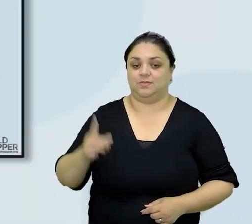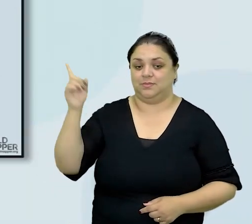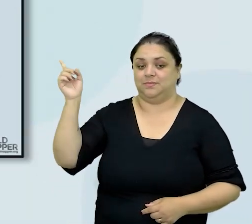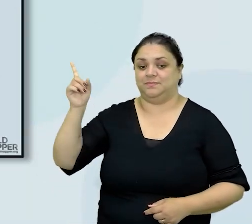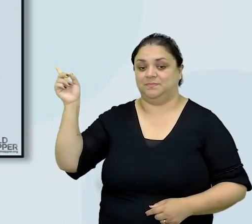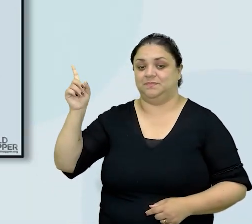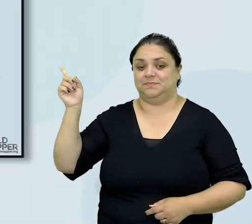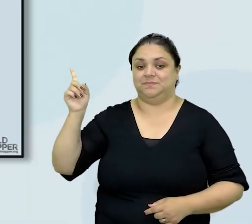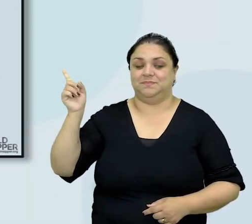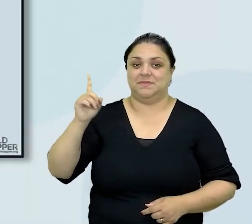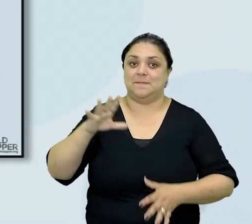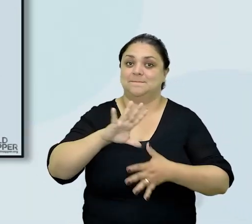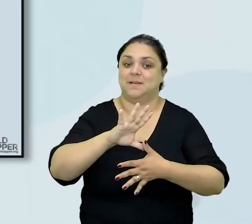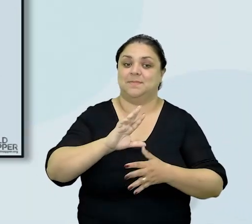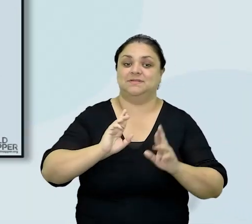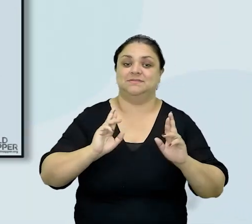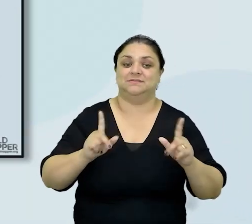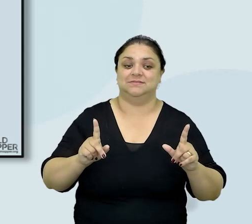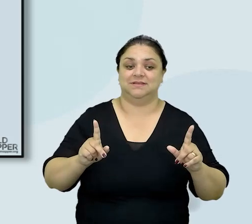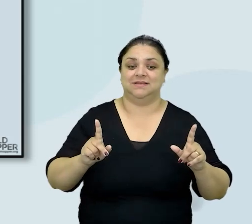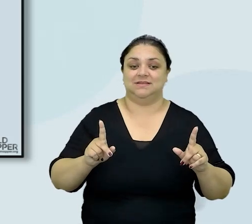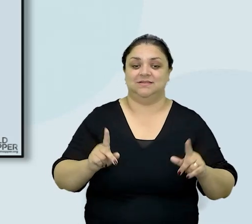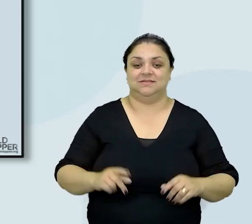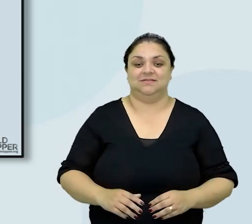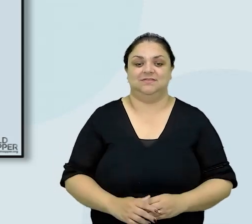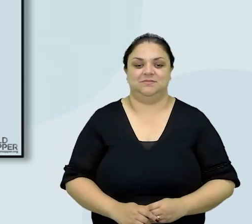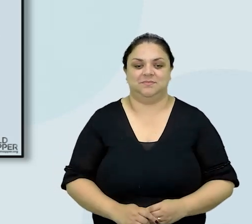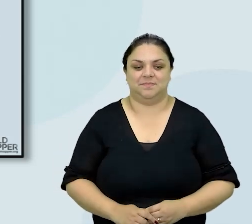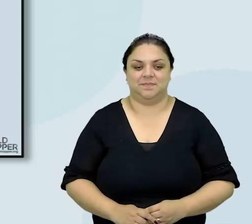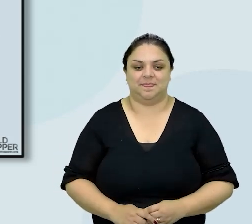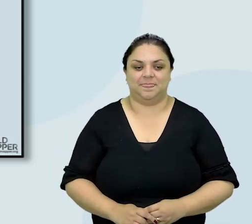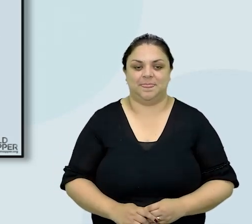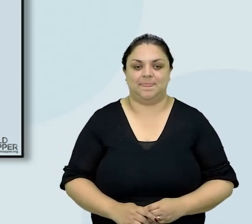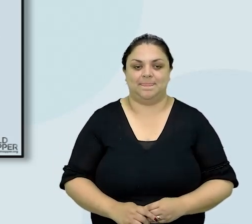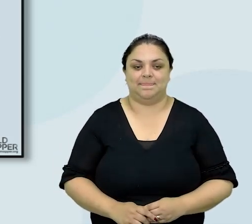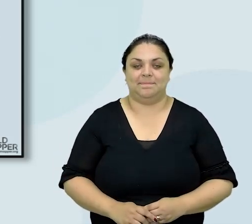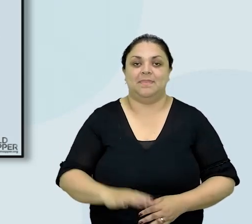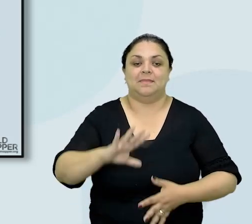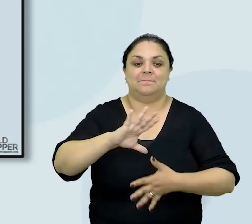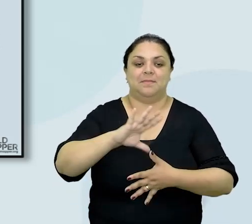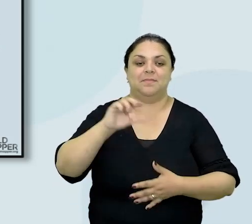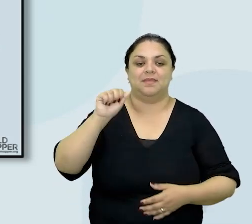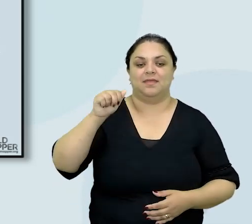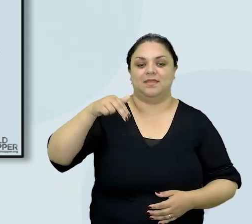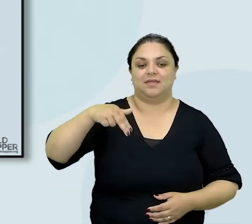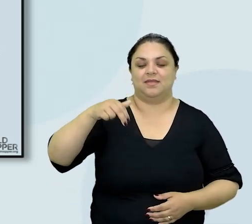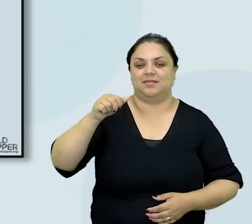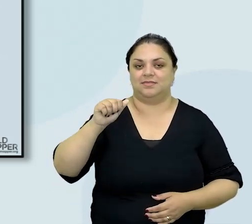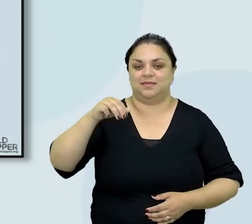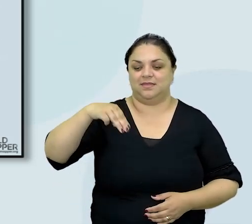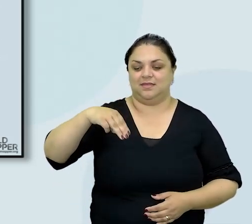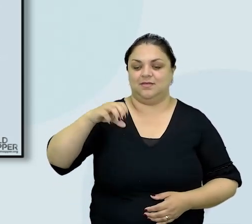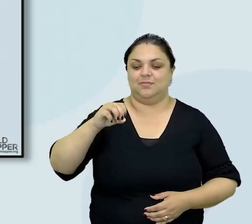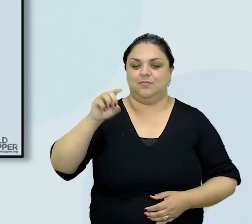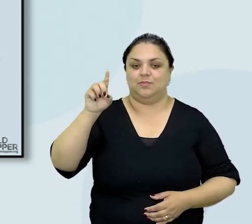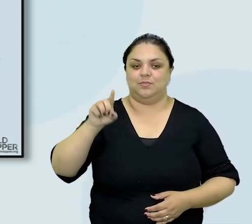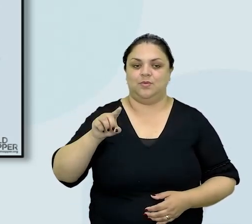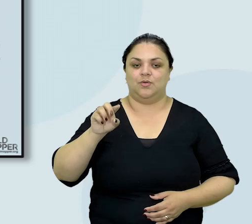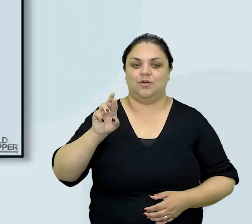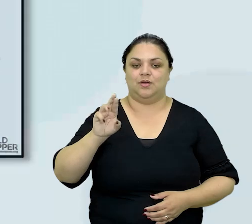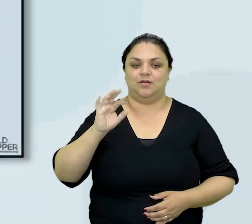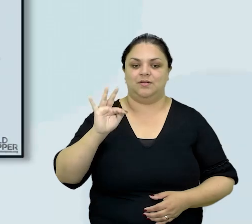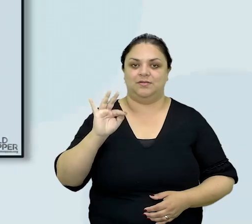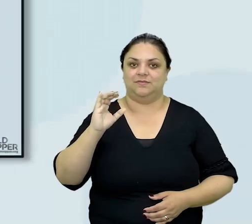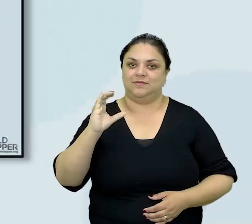para vocês um mapa bem diferente. Olha só, esse é um mapa anamórfico. E olha só que diferente, a